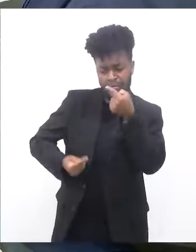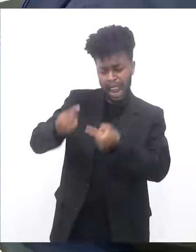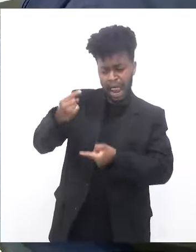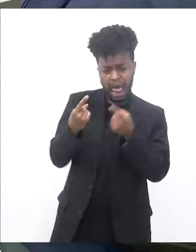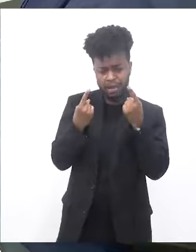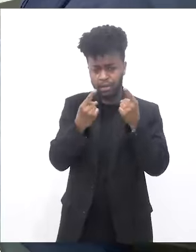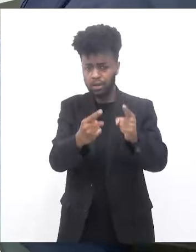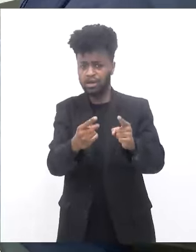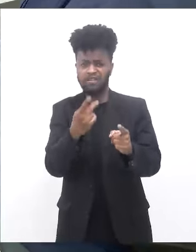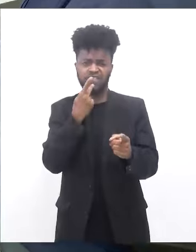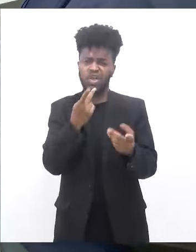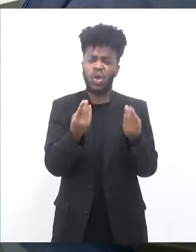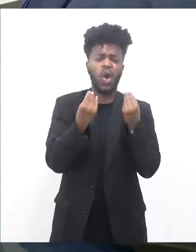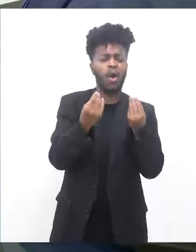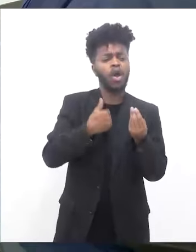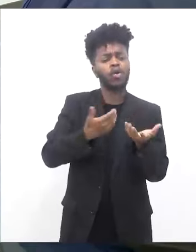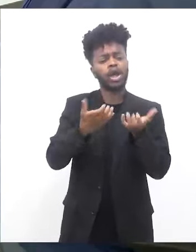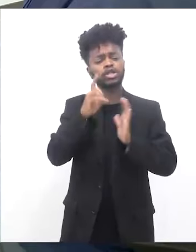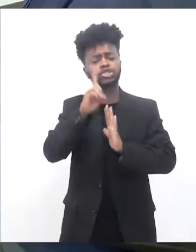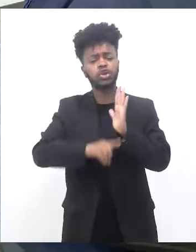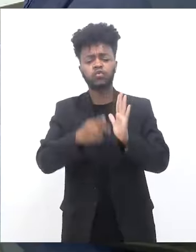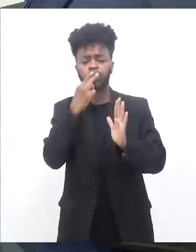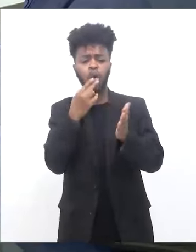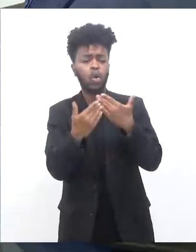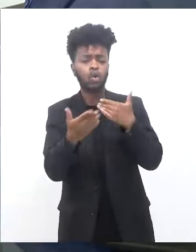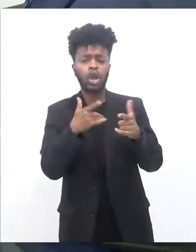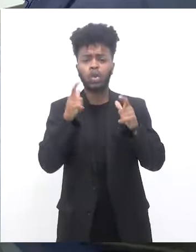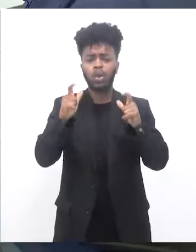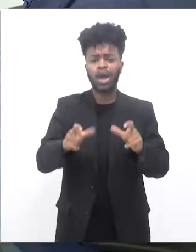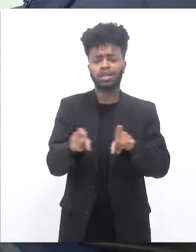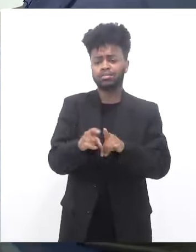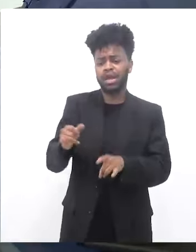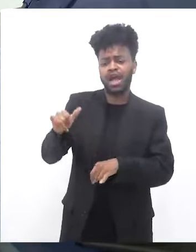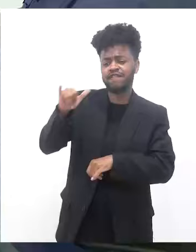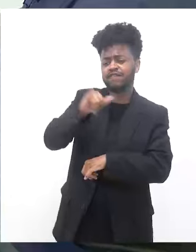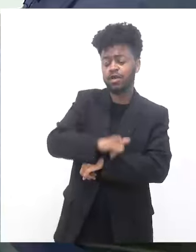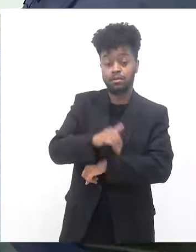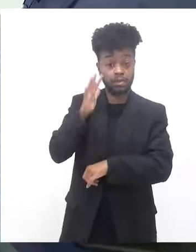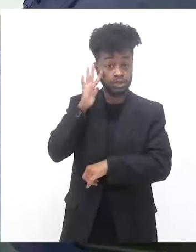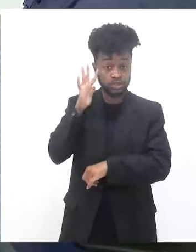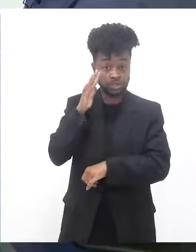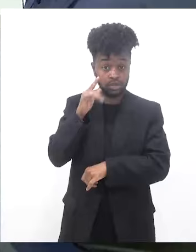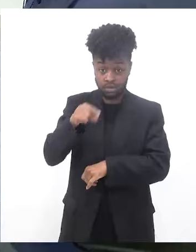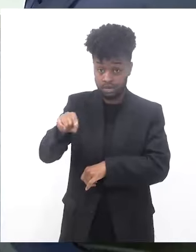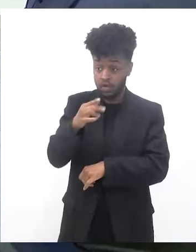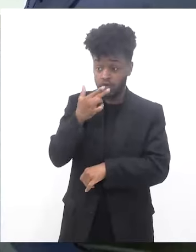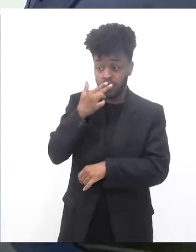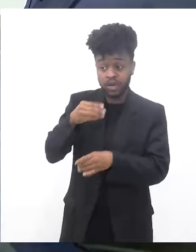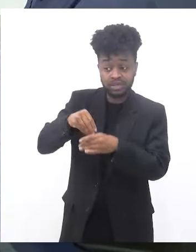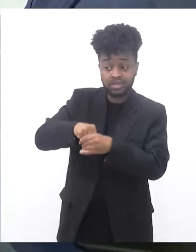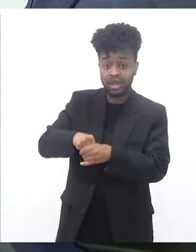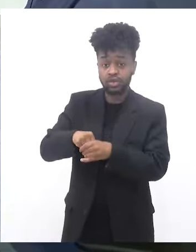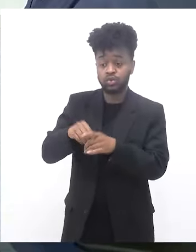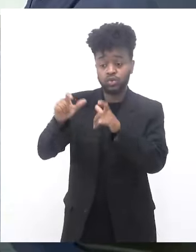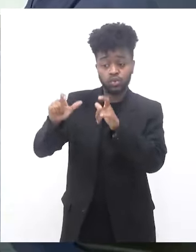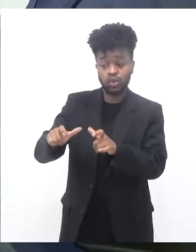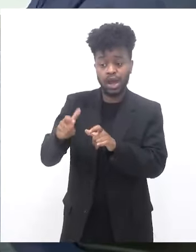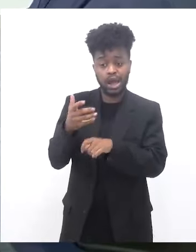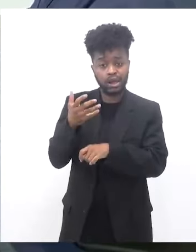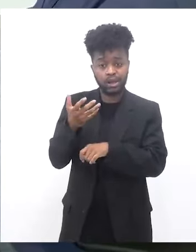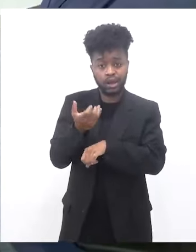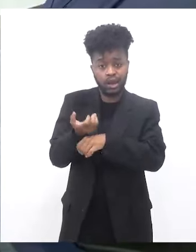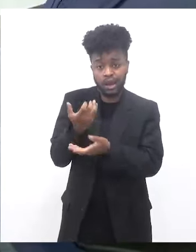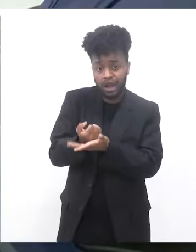no Maluf, falou assim, brincadeira, eu quero ter direito de fumar onde eu quiser, no avião, que loucura. Você deve lembrar da época que fumavam dentro dos estúdios de